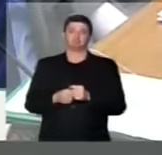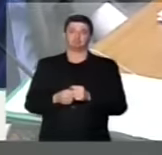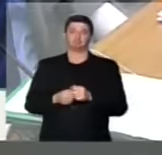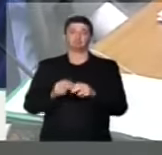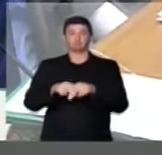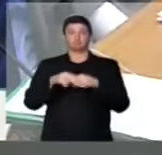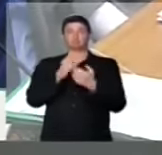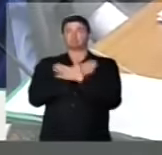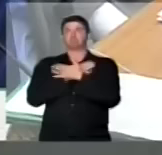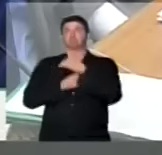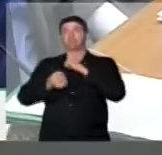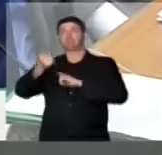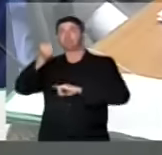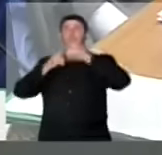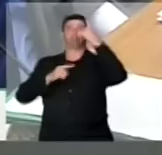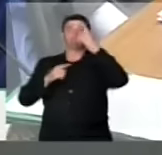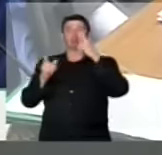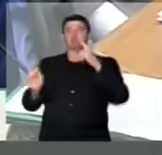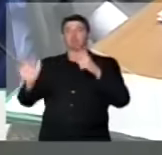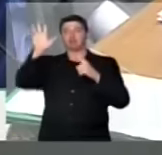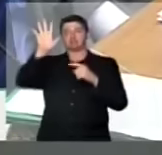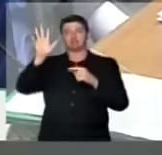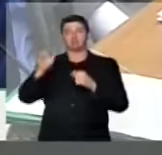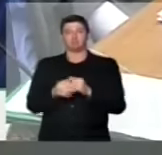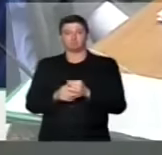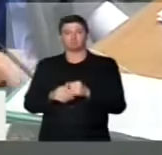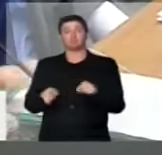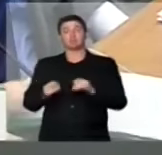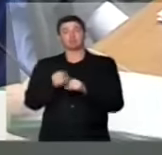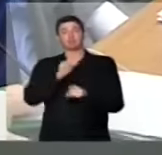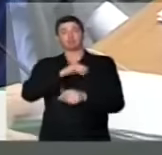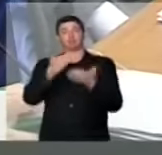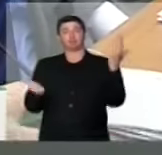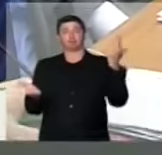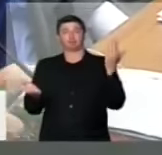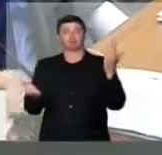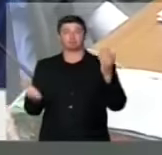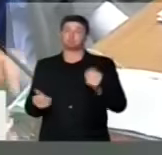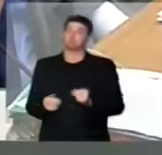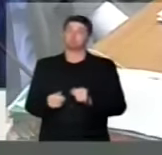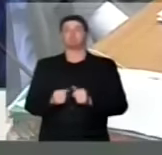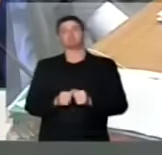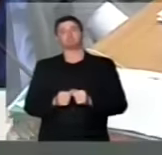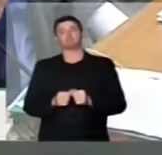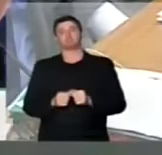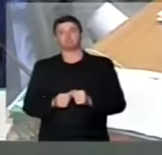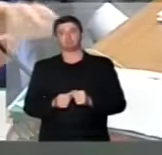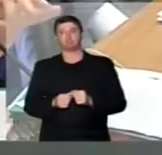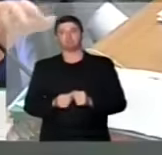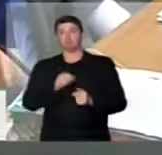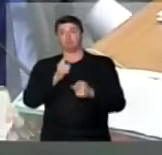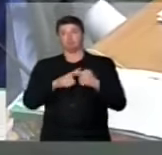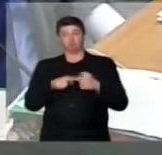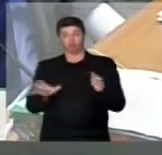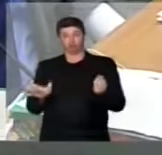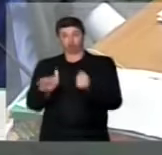desemprego recorde, inflação alta e perda de renda. Ao ocultar o rombo,